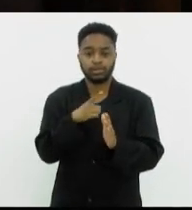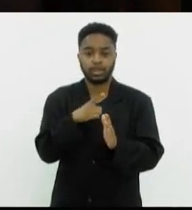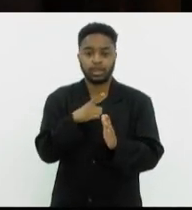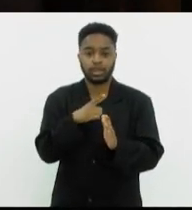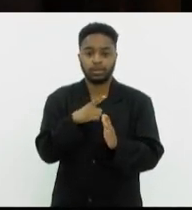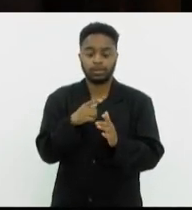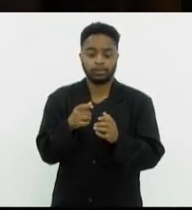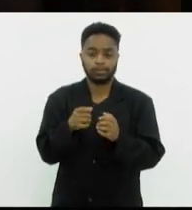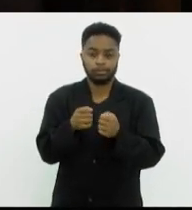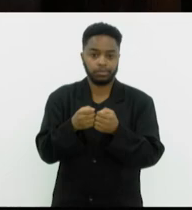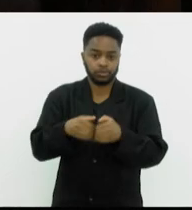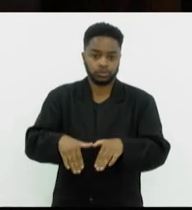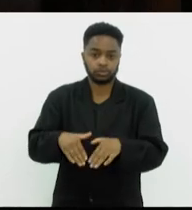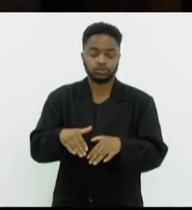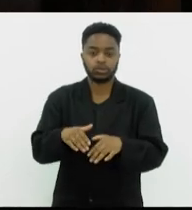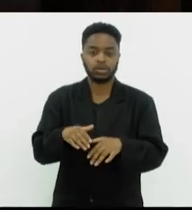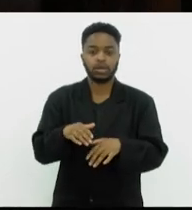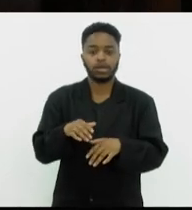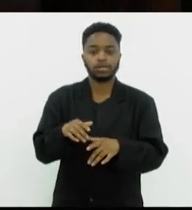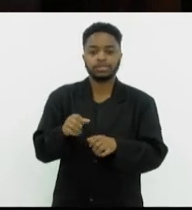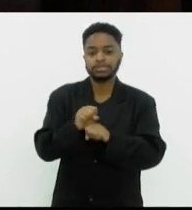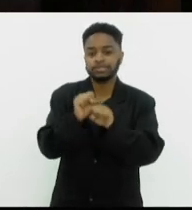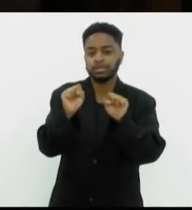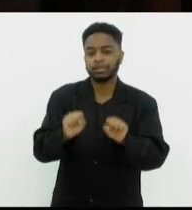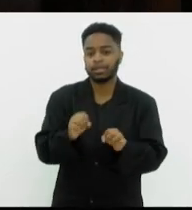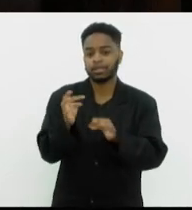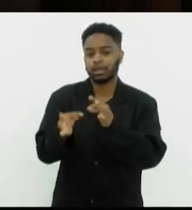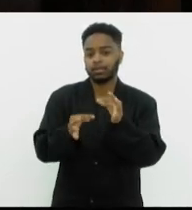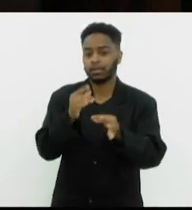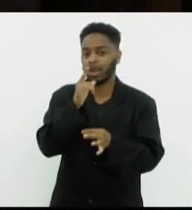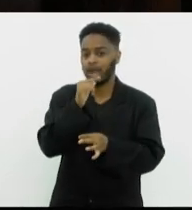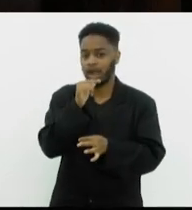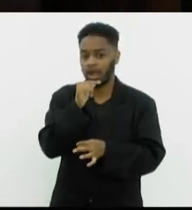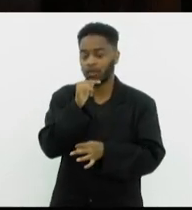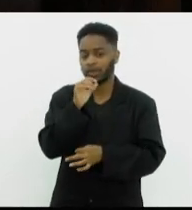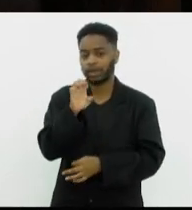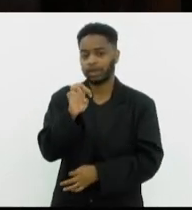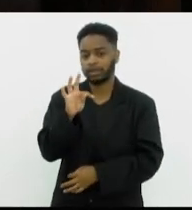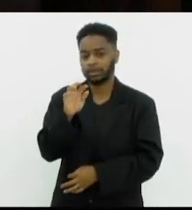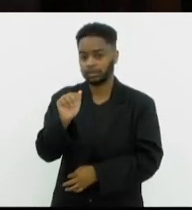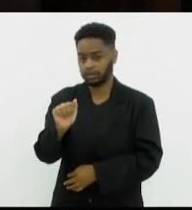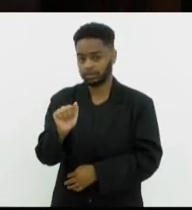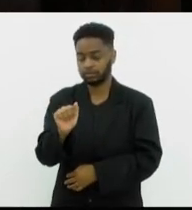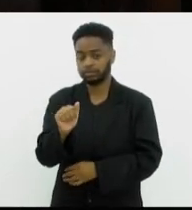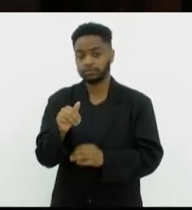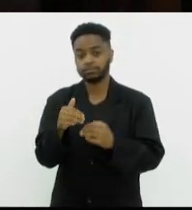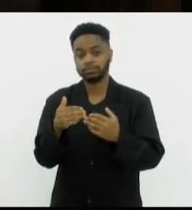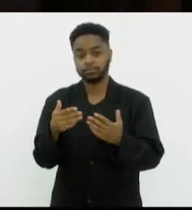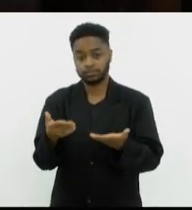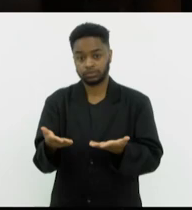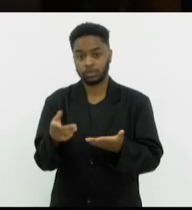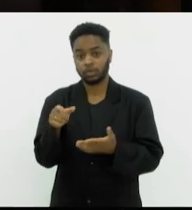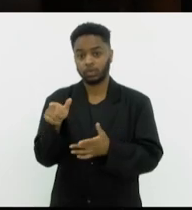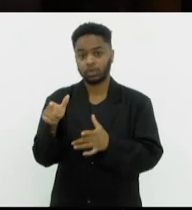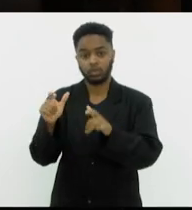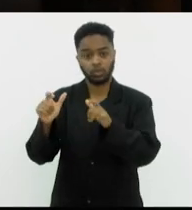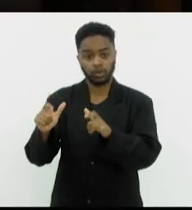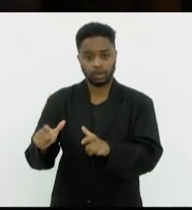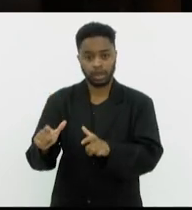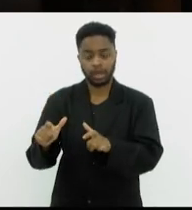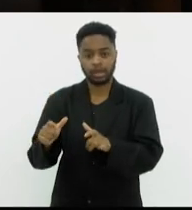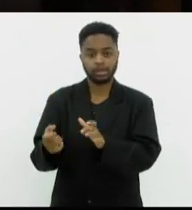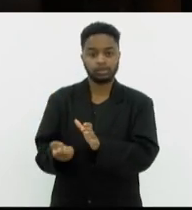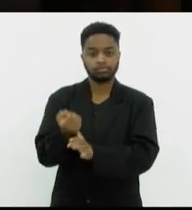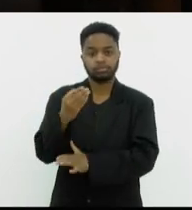o sistema de estação de tratamento de água, o ETA, esse sistema que foi feito pela